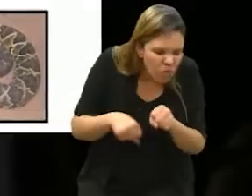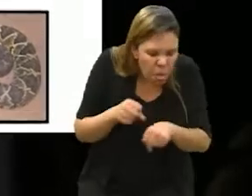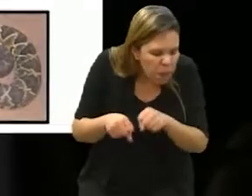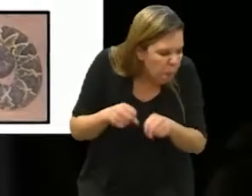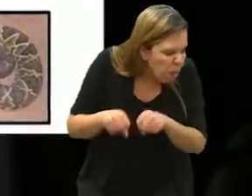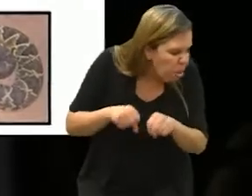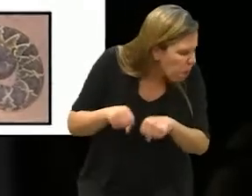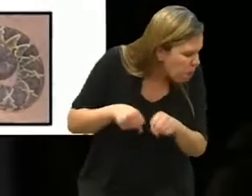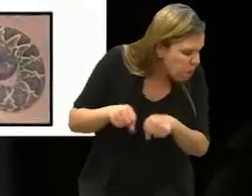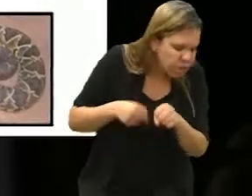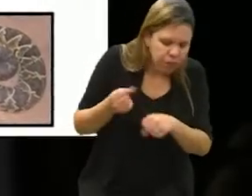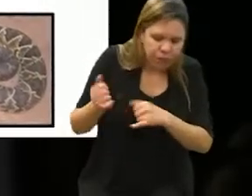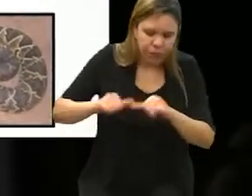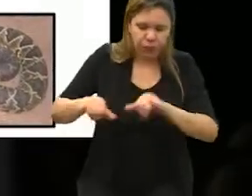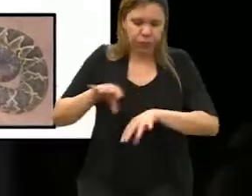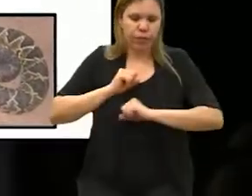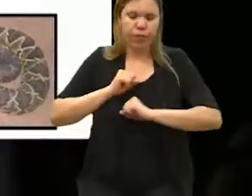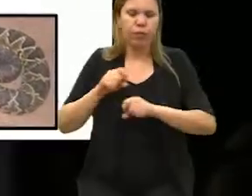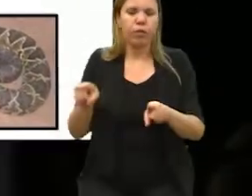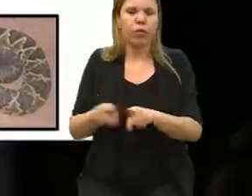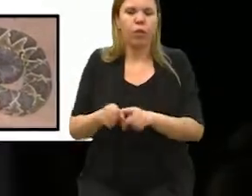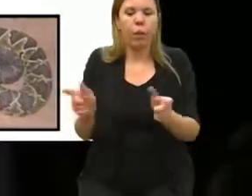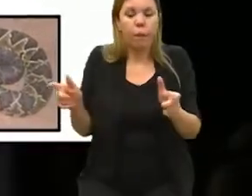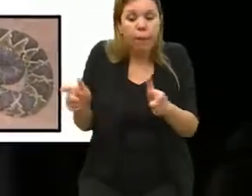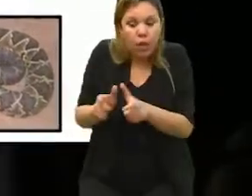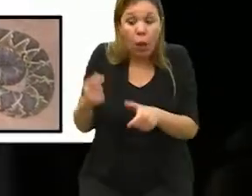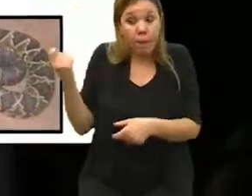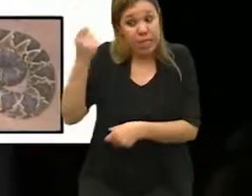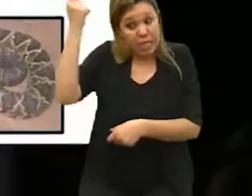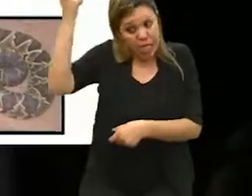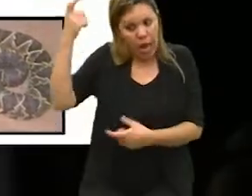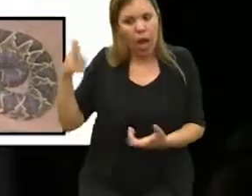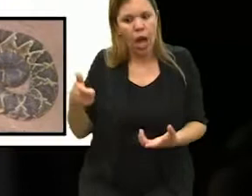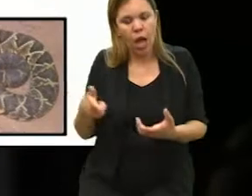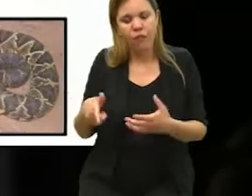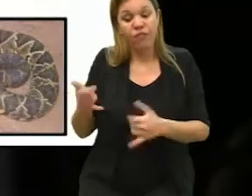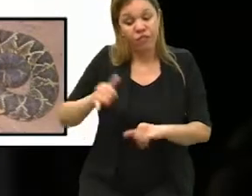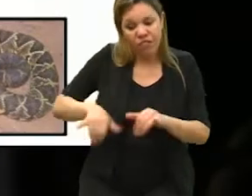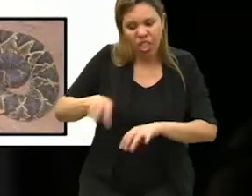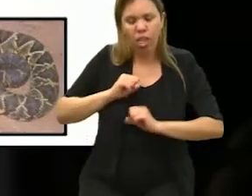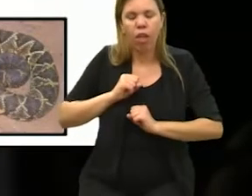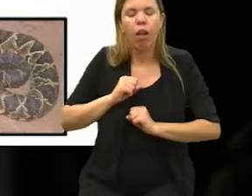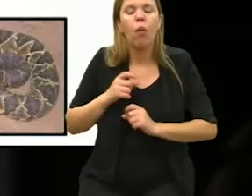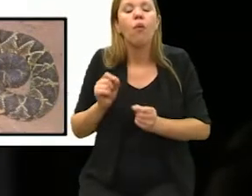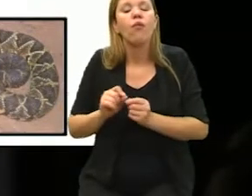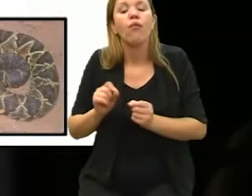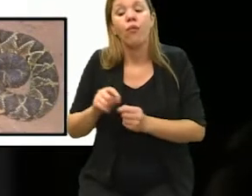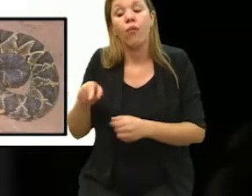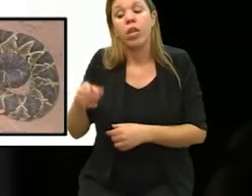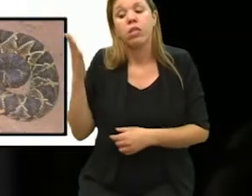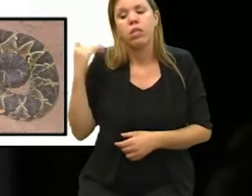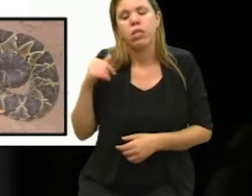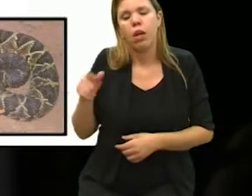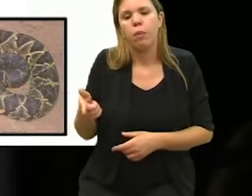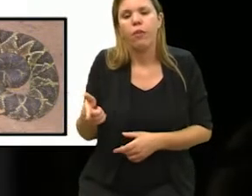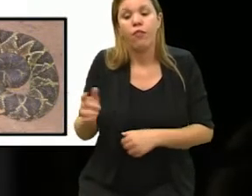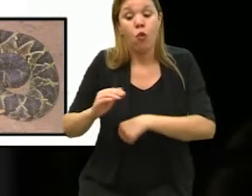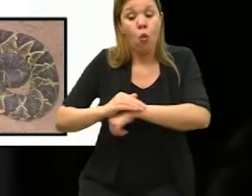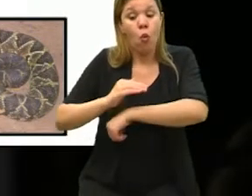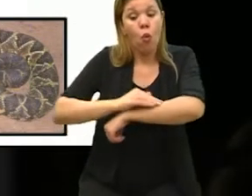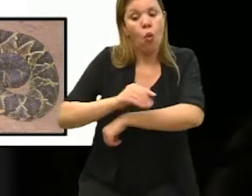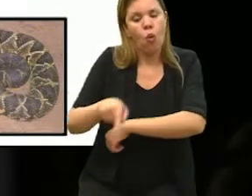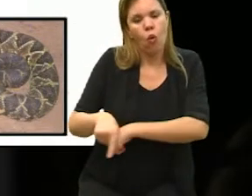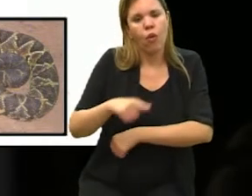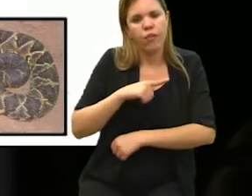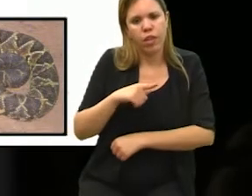cheirando, lambendo, então ele acaba se intoxicando. Quanto menor for o animal, mais grave a intoxicação. Então, o que eu faço no caso de eu saber que foi com o